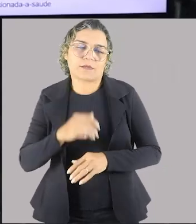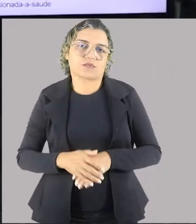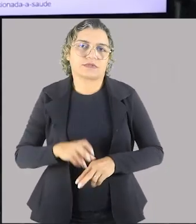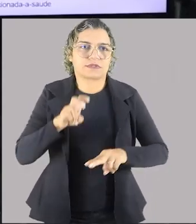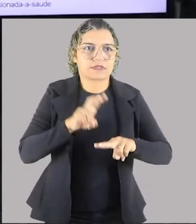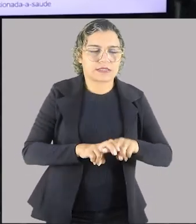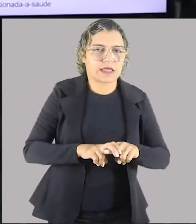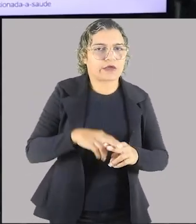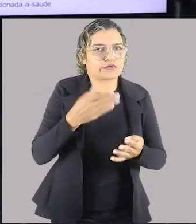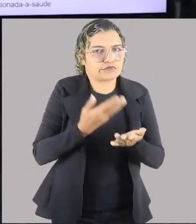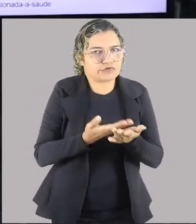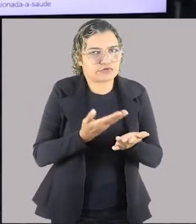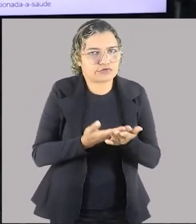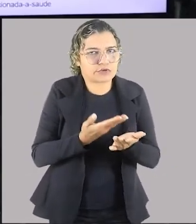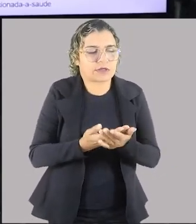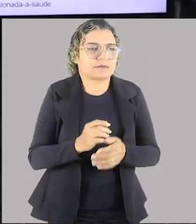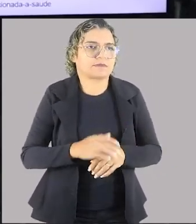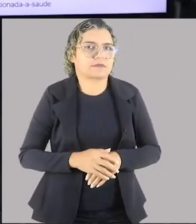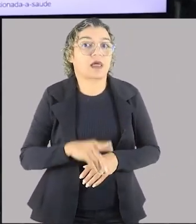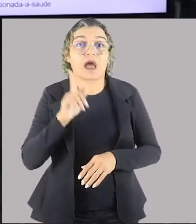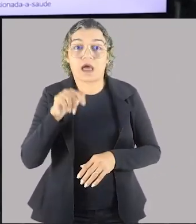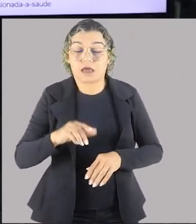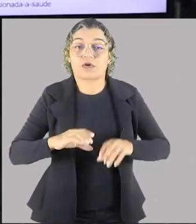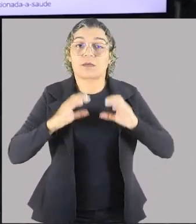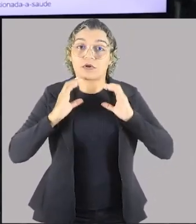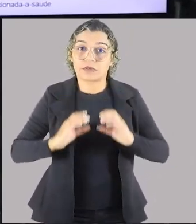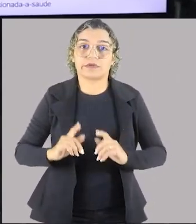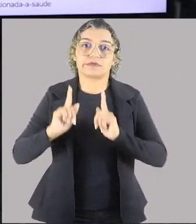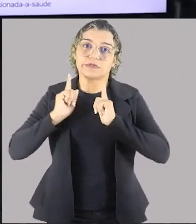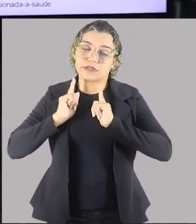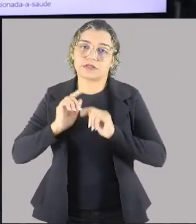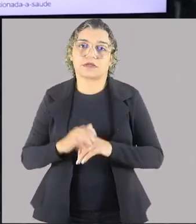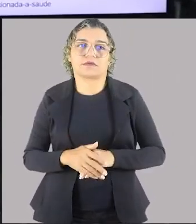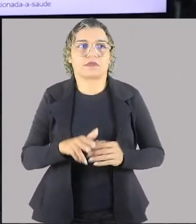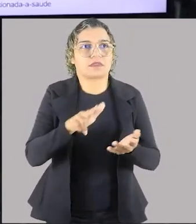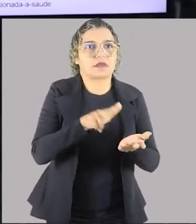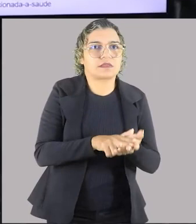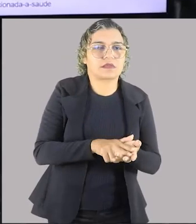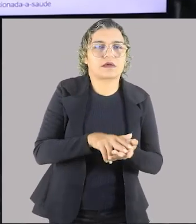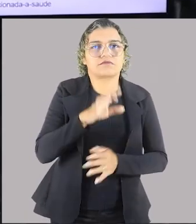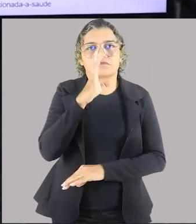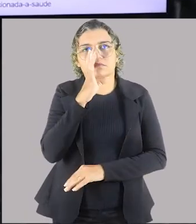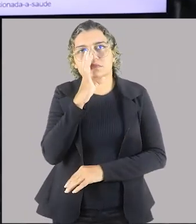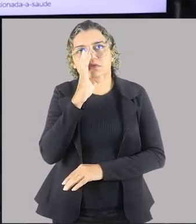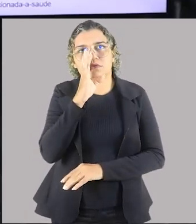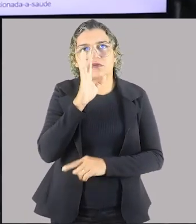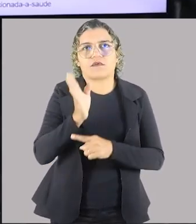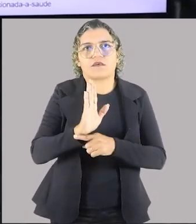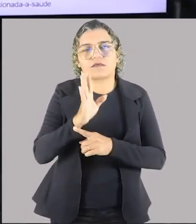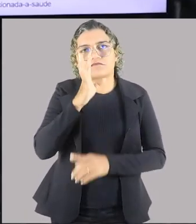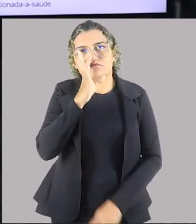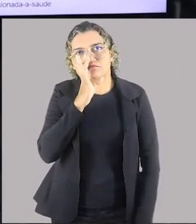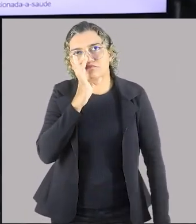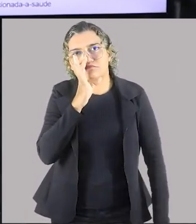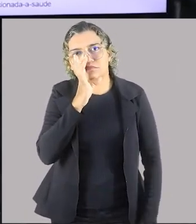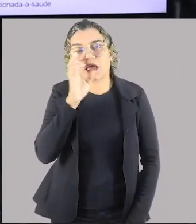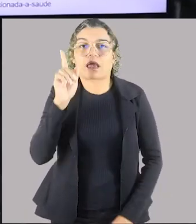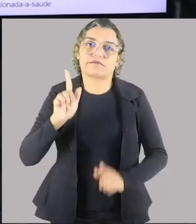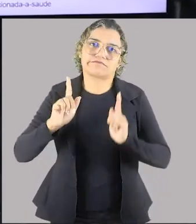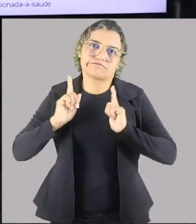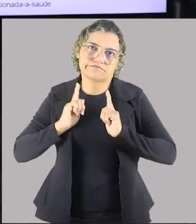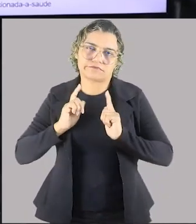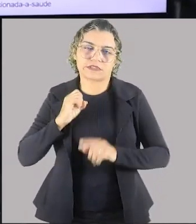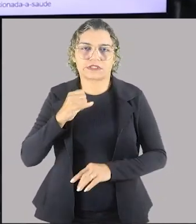sentado estudando, é um comportamento sedentário. Você está deitado assistindo filme, é um comportamento sedentário. Você